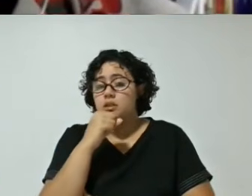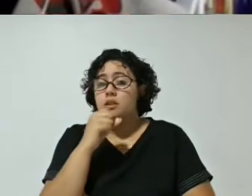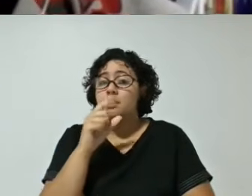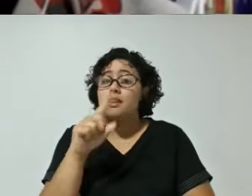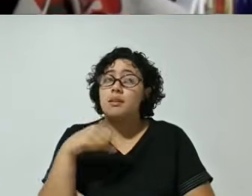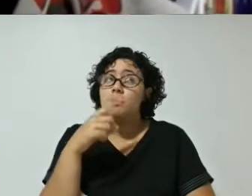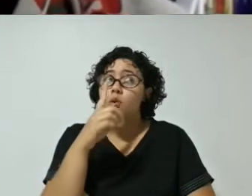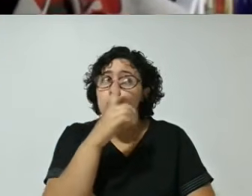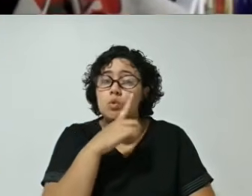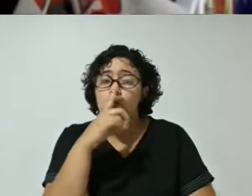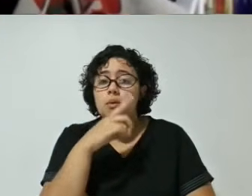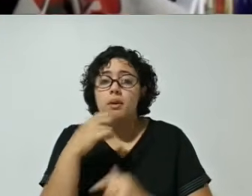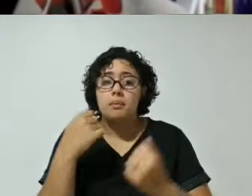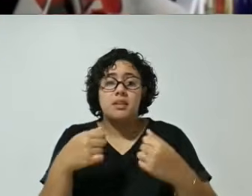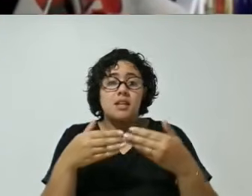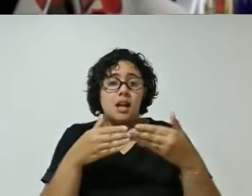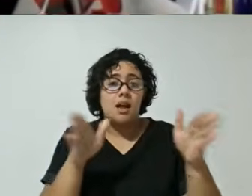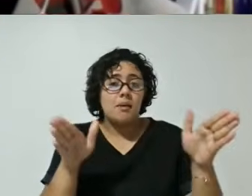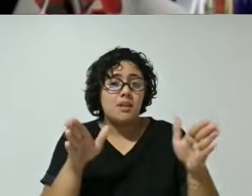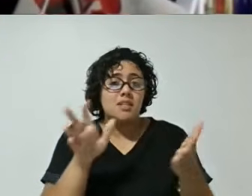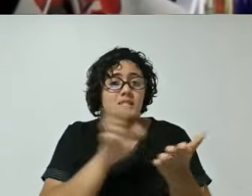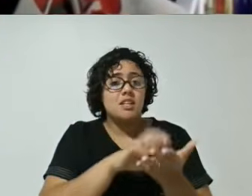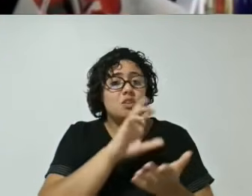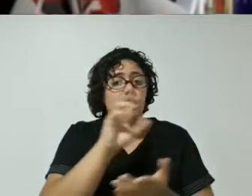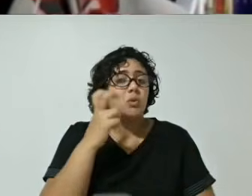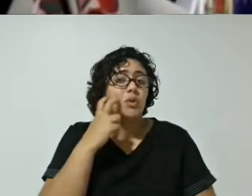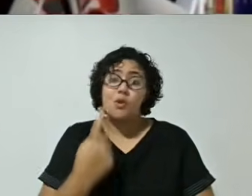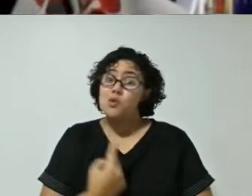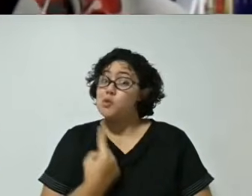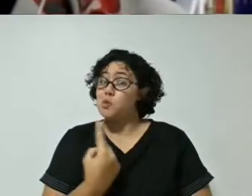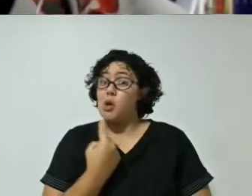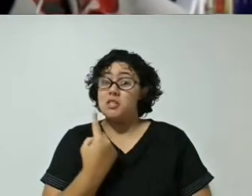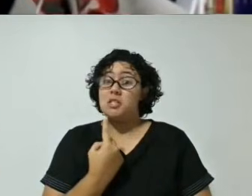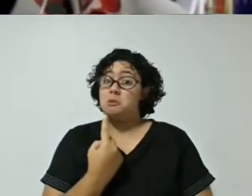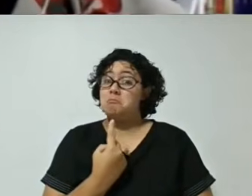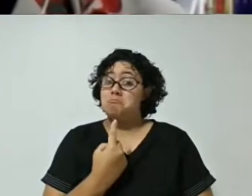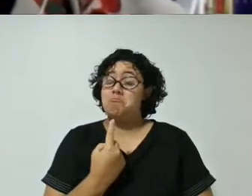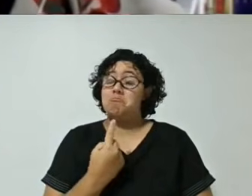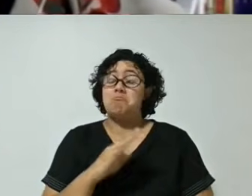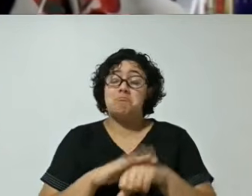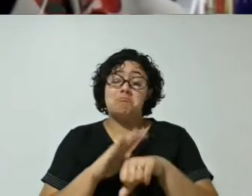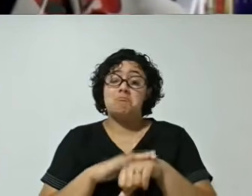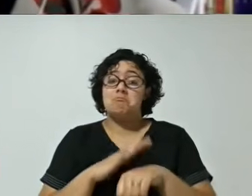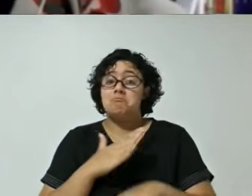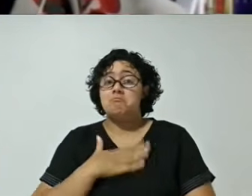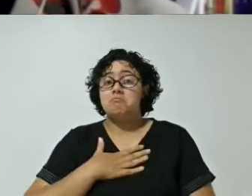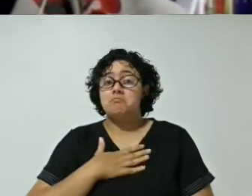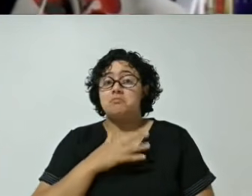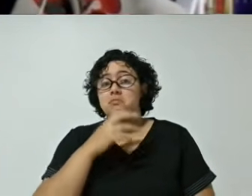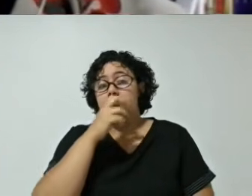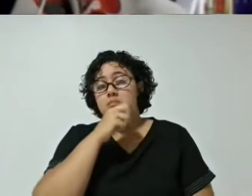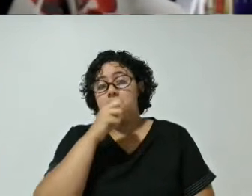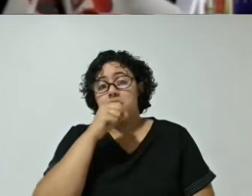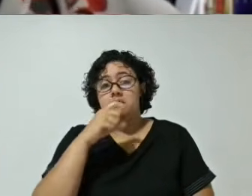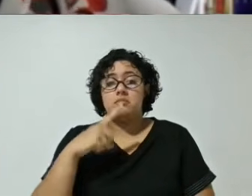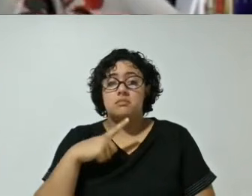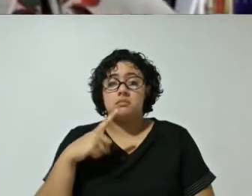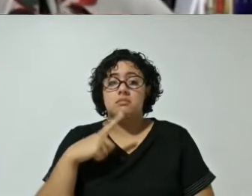tive que abrir o Centro Cultural sozinho, sabe? No sábado houve